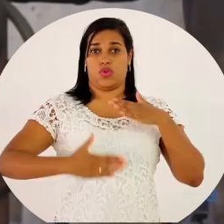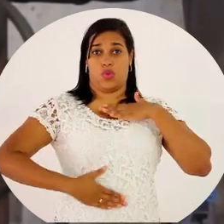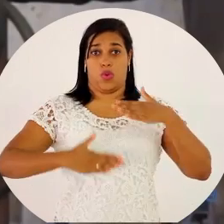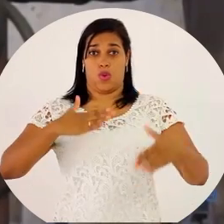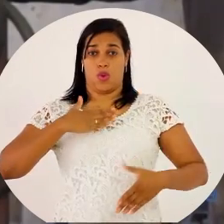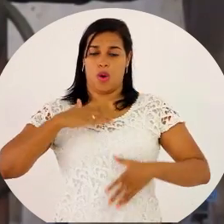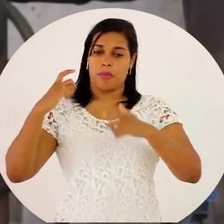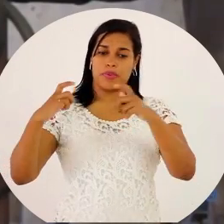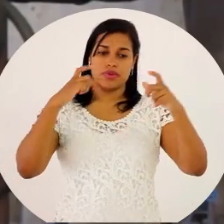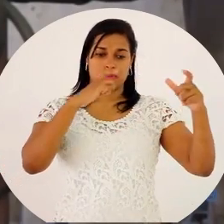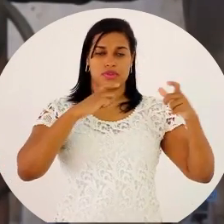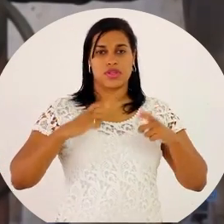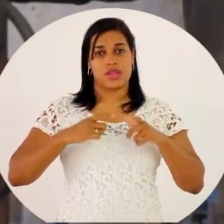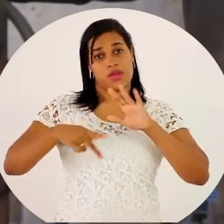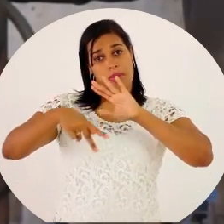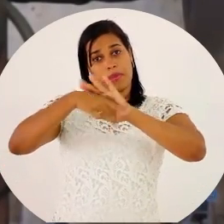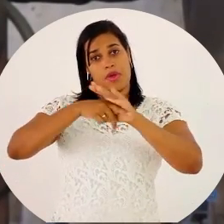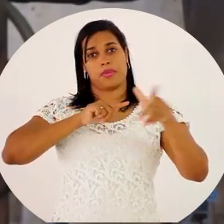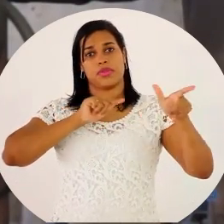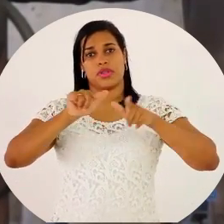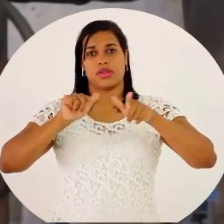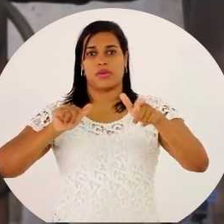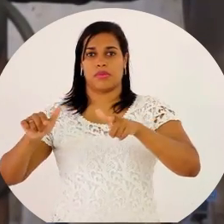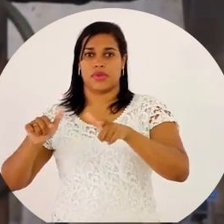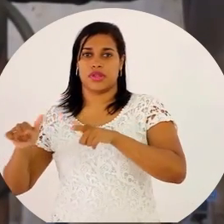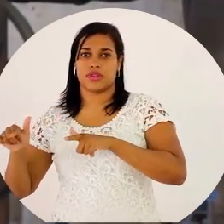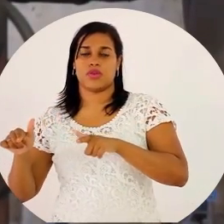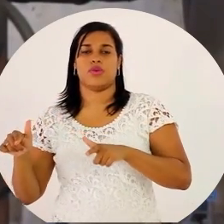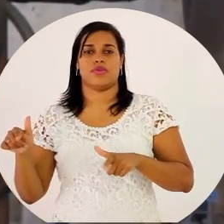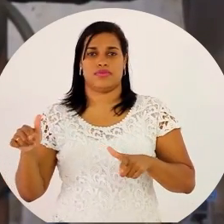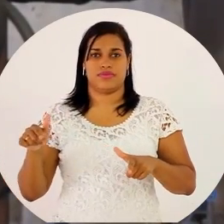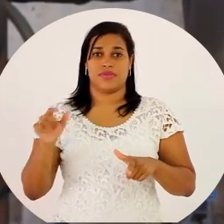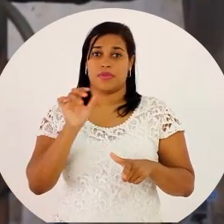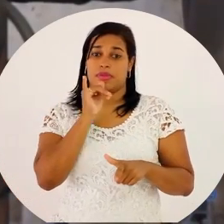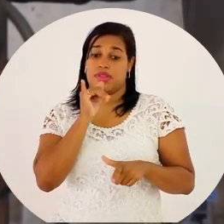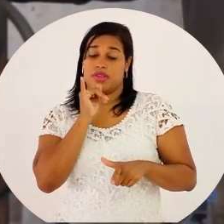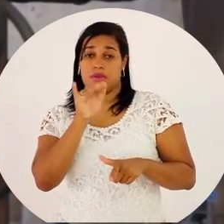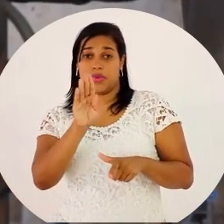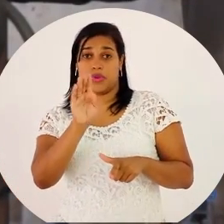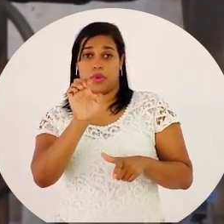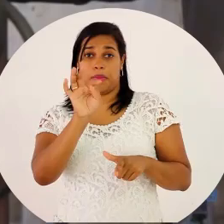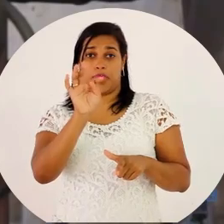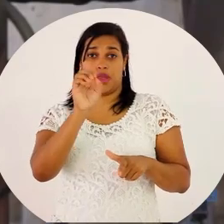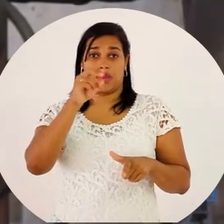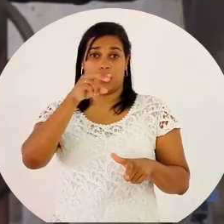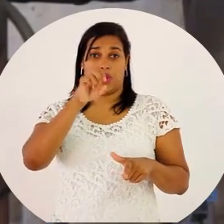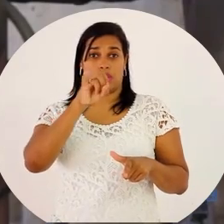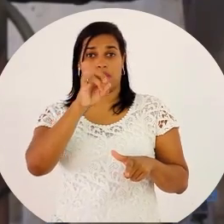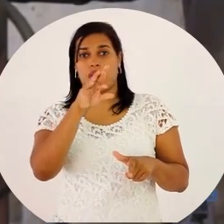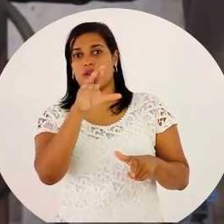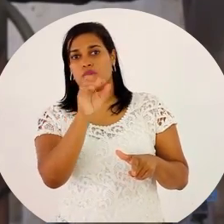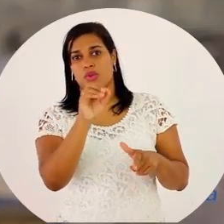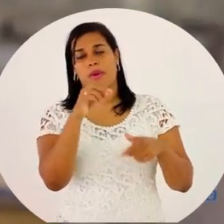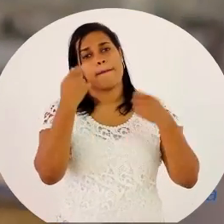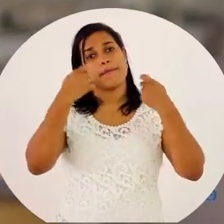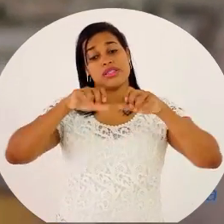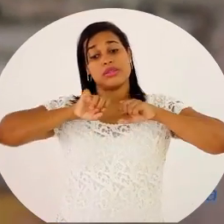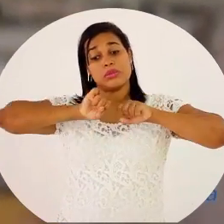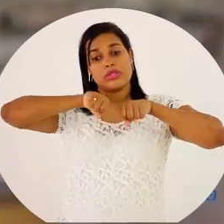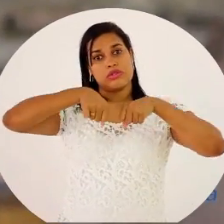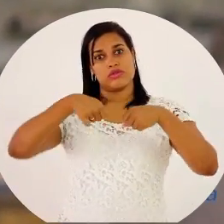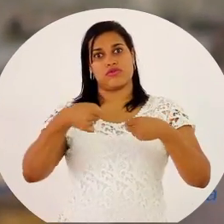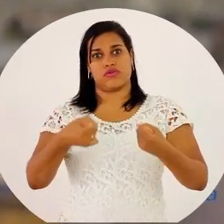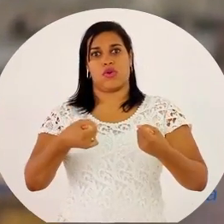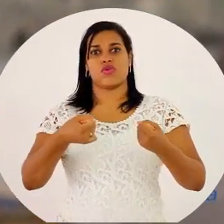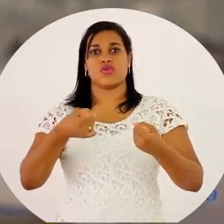meio ao corpo do trabalhador. Por exemplo, o betoneiro ele exerce algumas atividades que tem um esforço